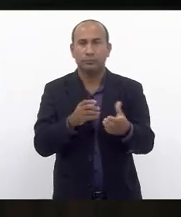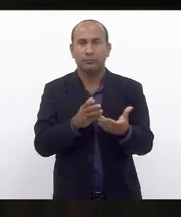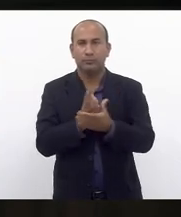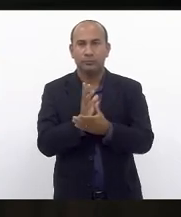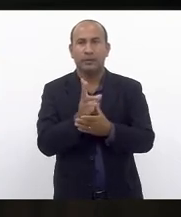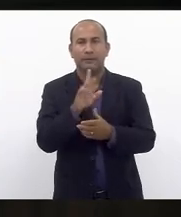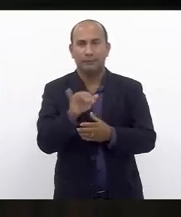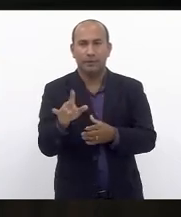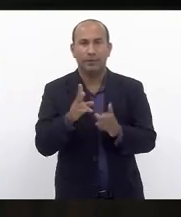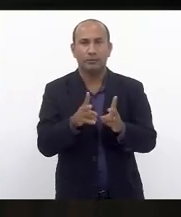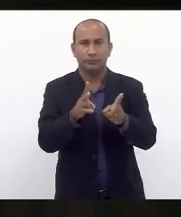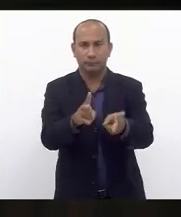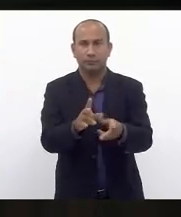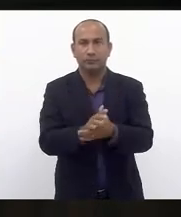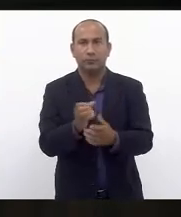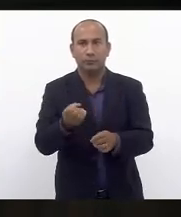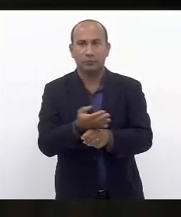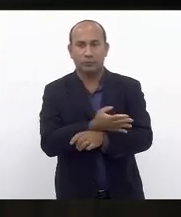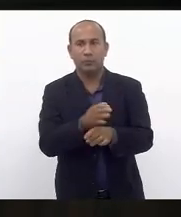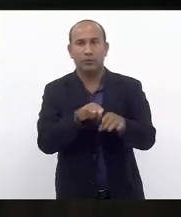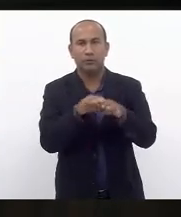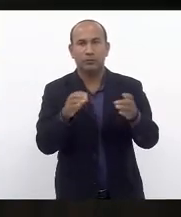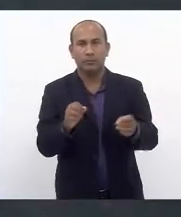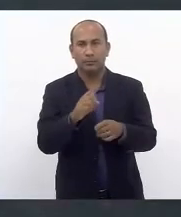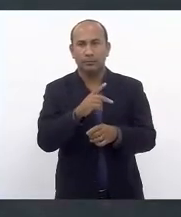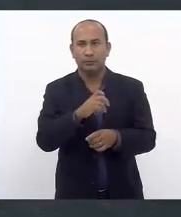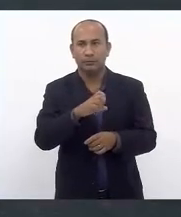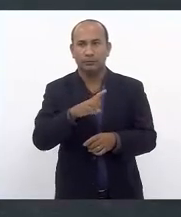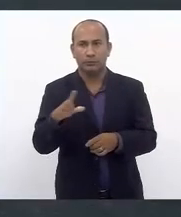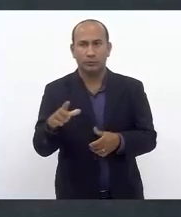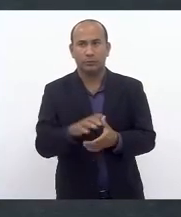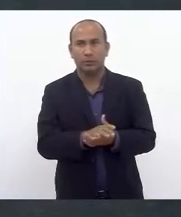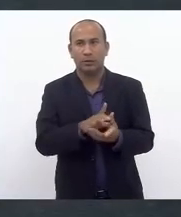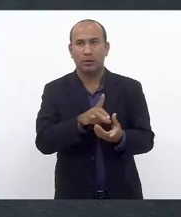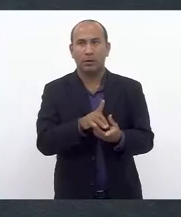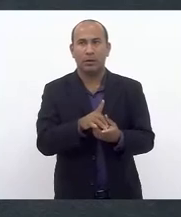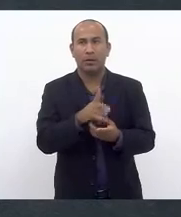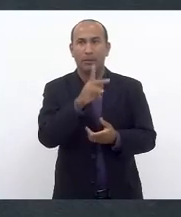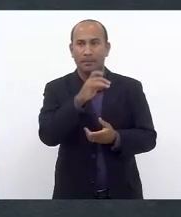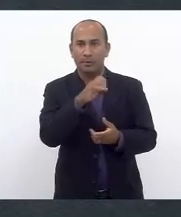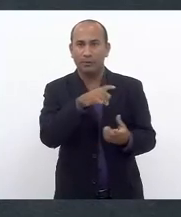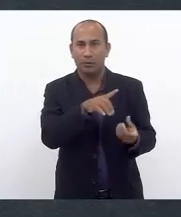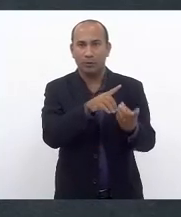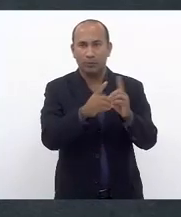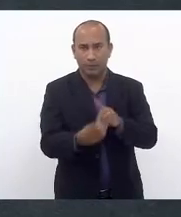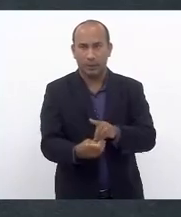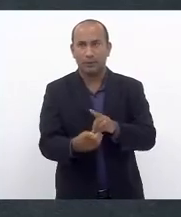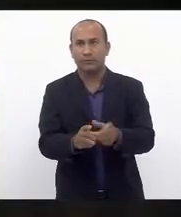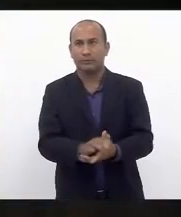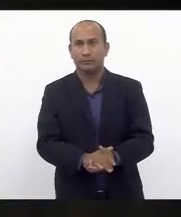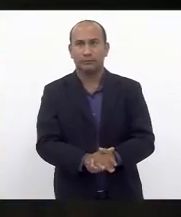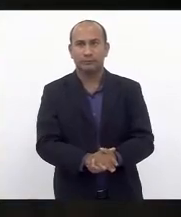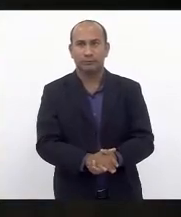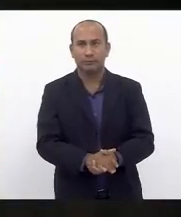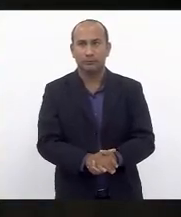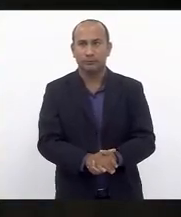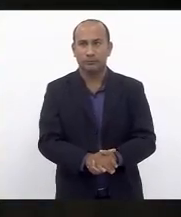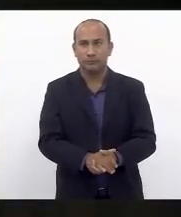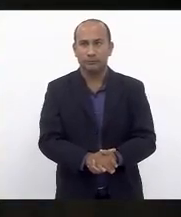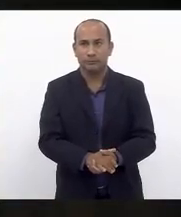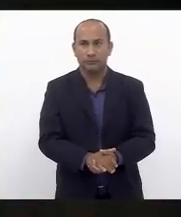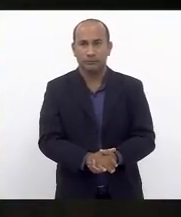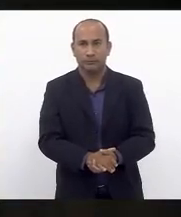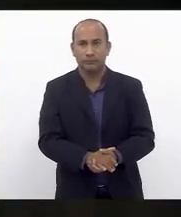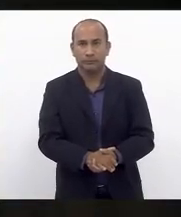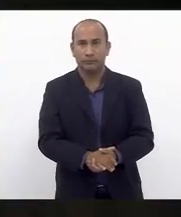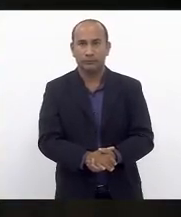vai a promulgação com abstenção do Novo e da bancada do PSOL. Não, voto contrário da bancada do PSOL. Voto contrário da bancada do